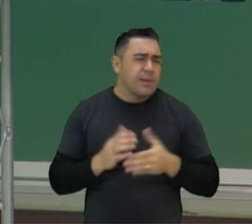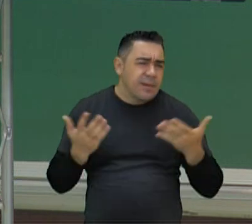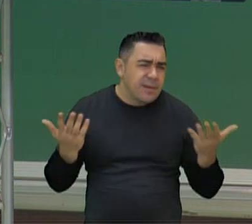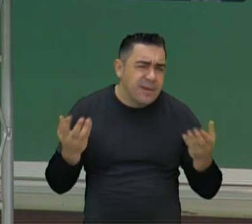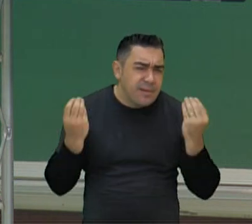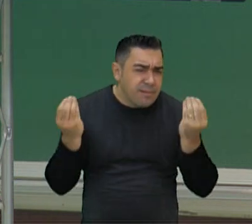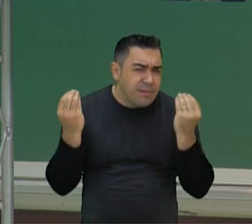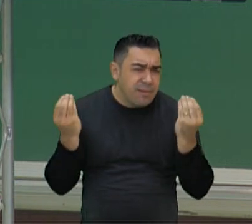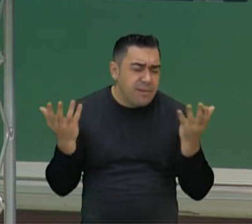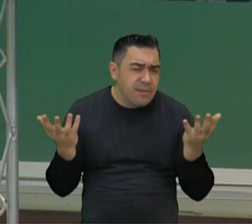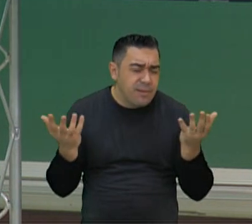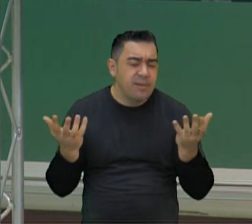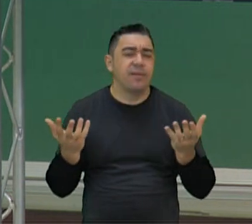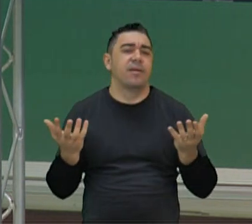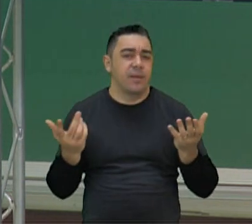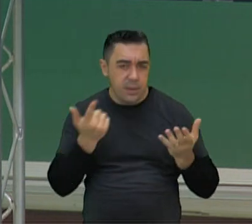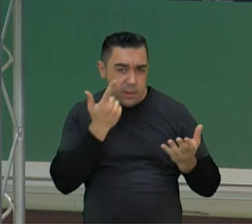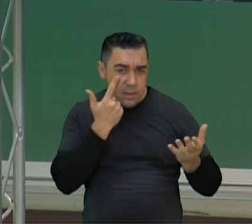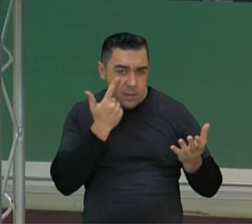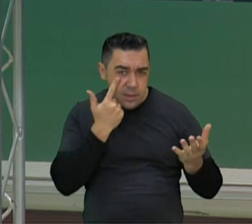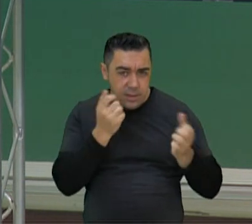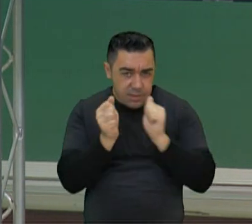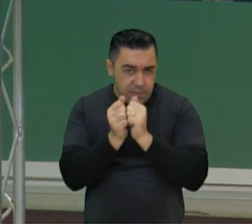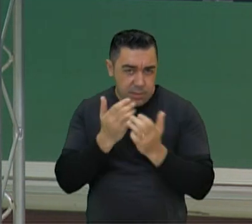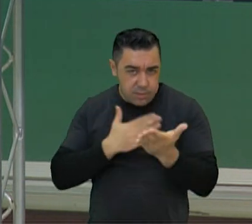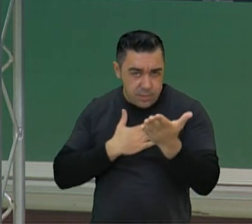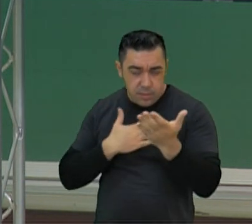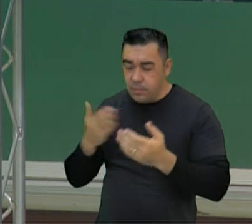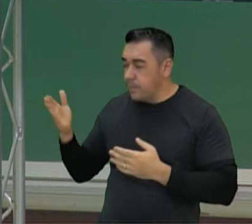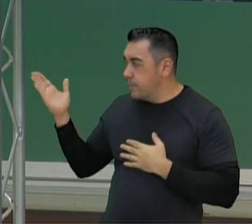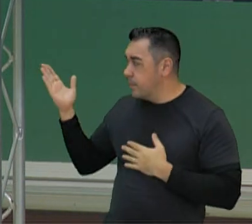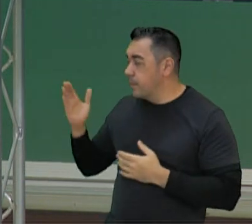como isso, professor? Vamos verificar aqui neste exemplo.